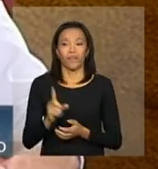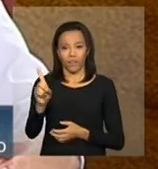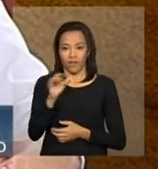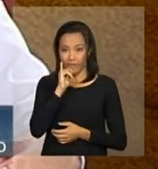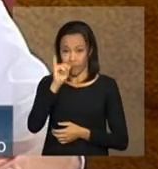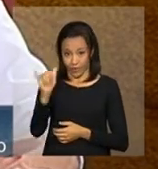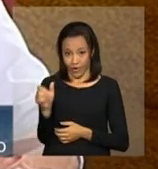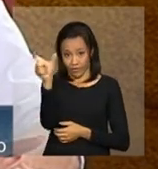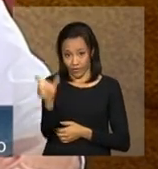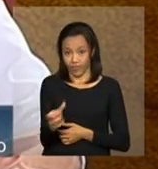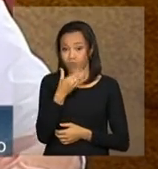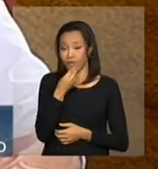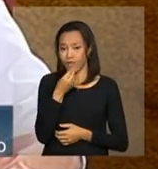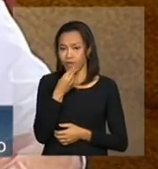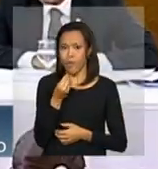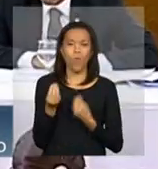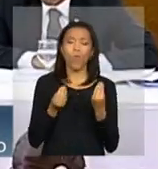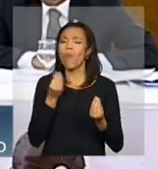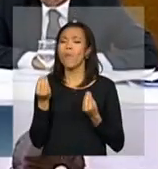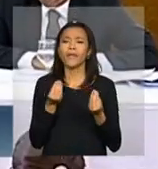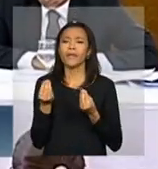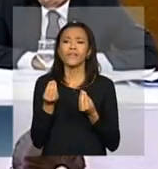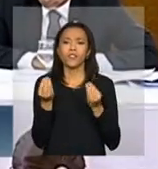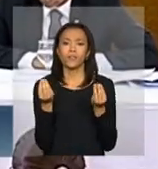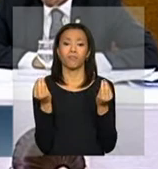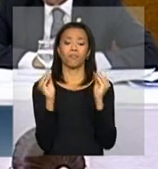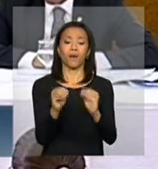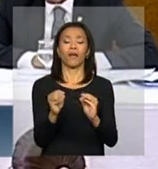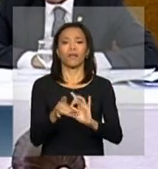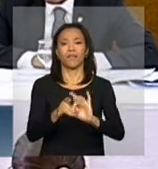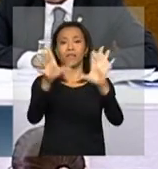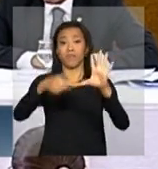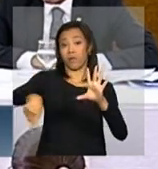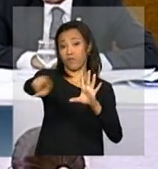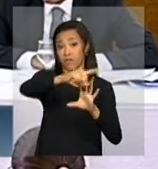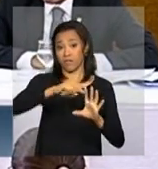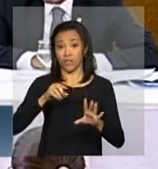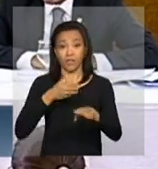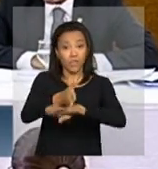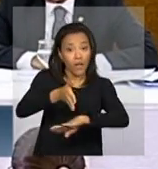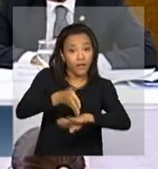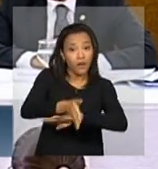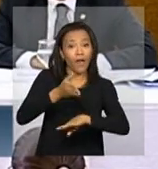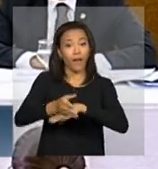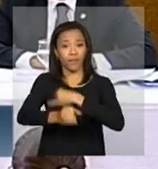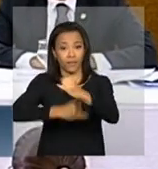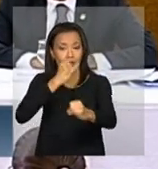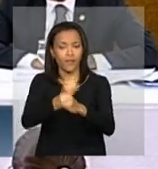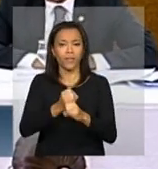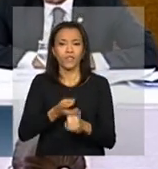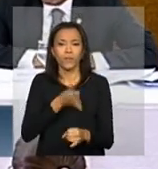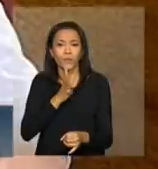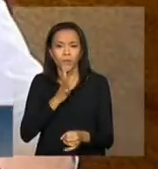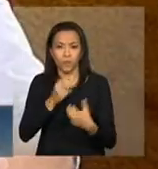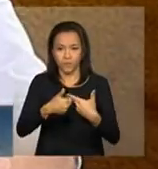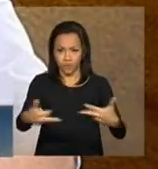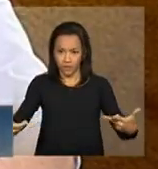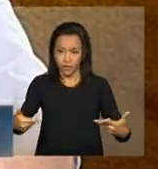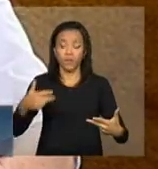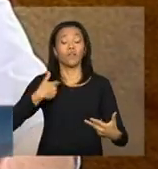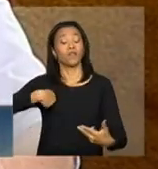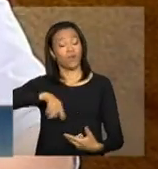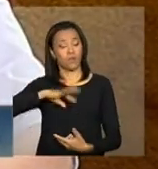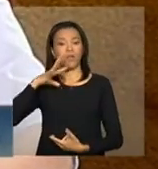ver como é que a gente disponibiliza para o pessoal estar realmente acessando, né? E a gente acha,